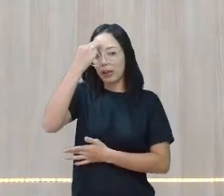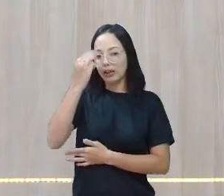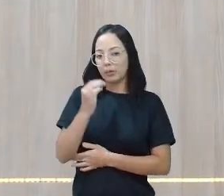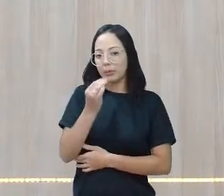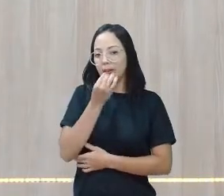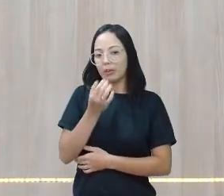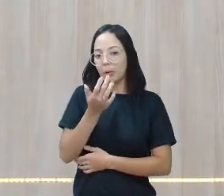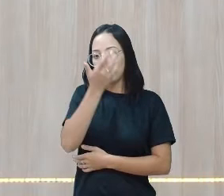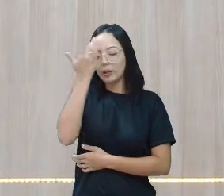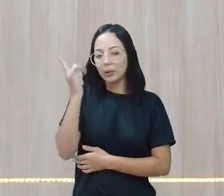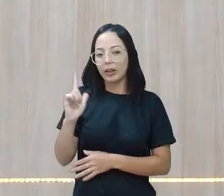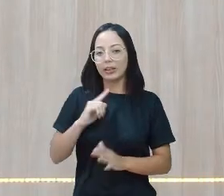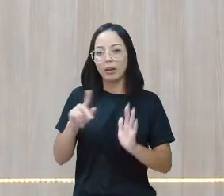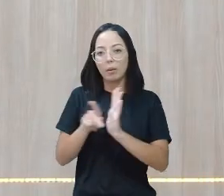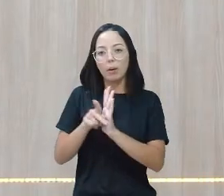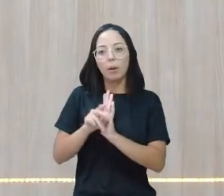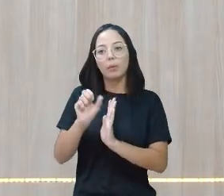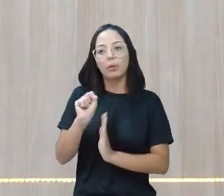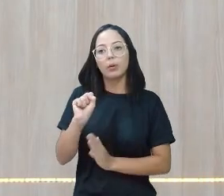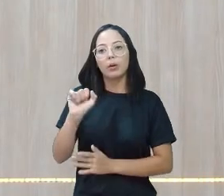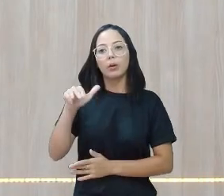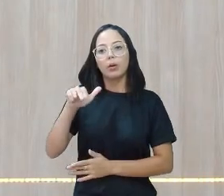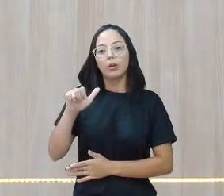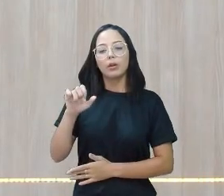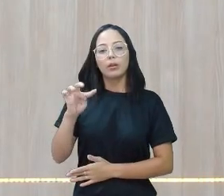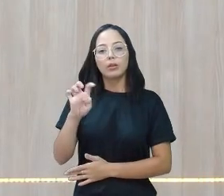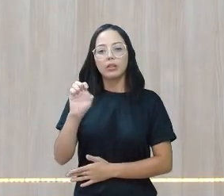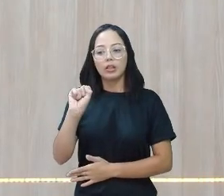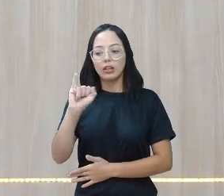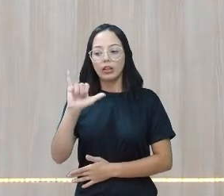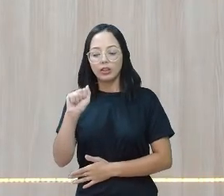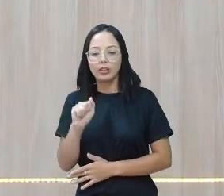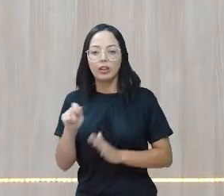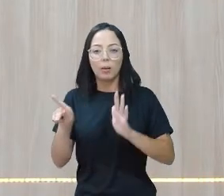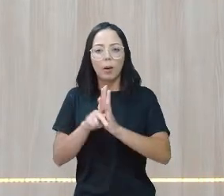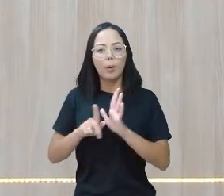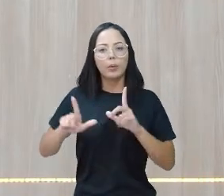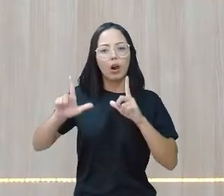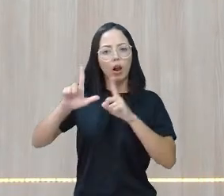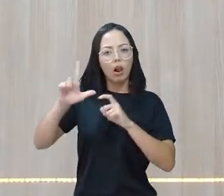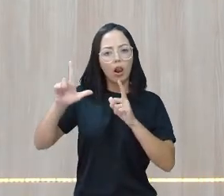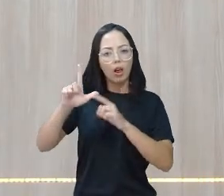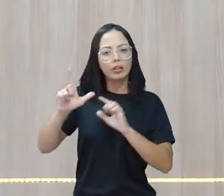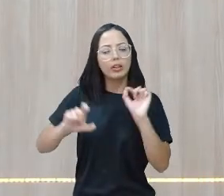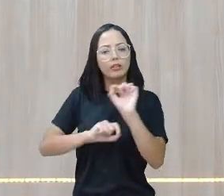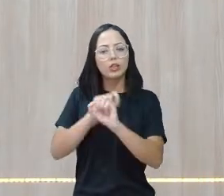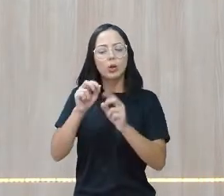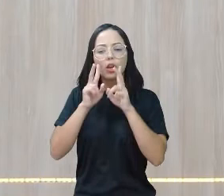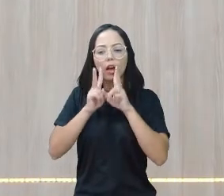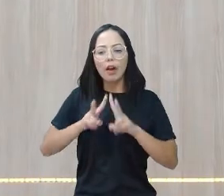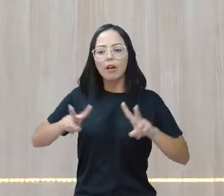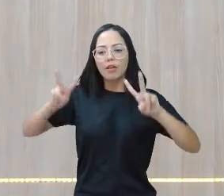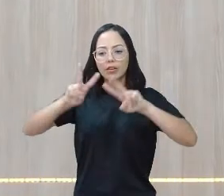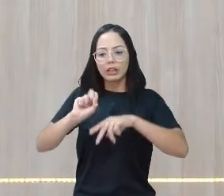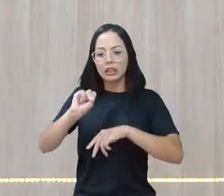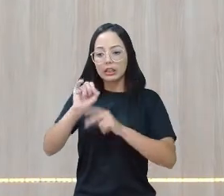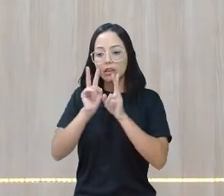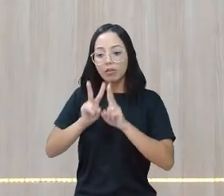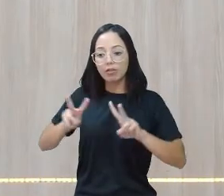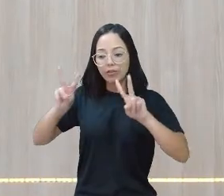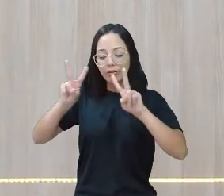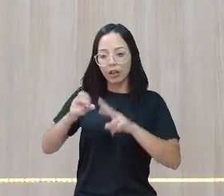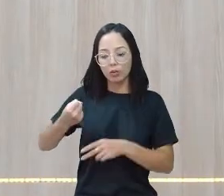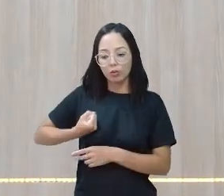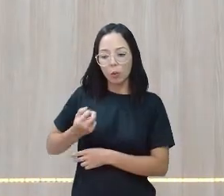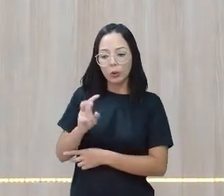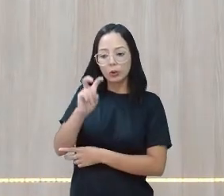tem a sinestesia, né, relacionada às letras, ela vê, se ela vê a letra 5, ou